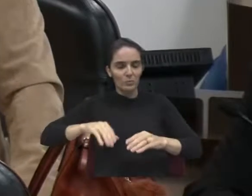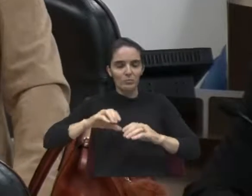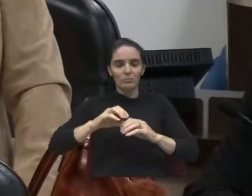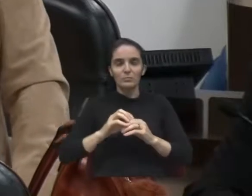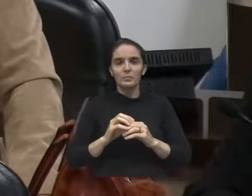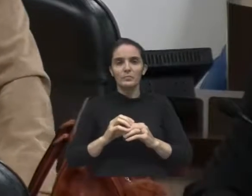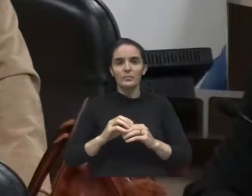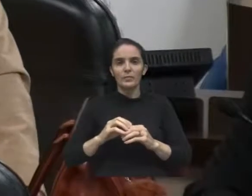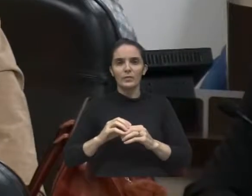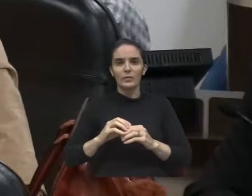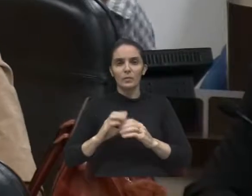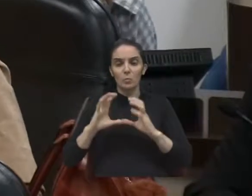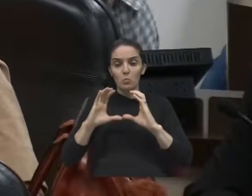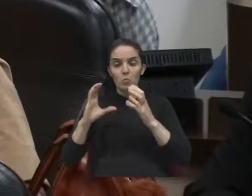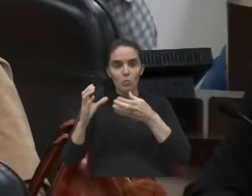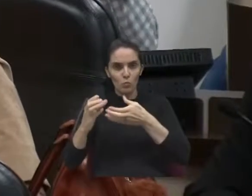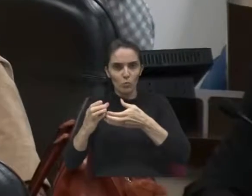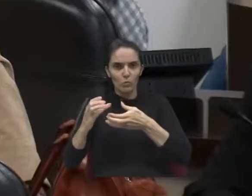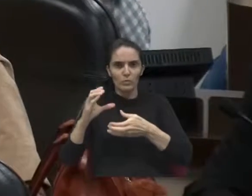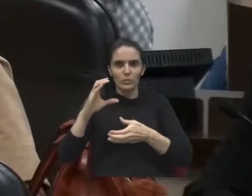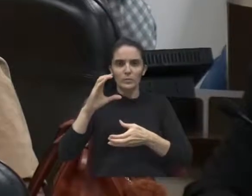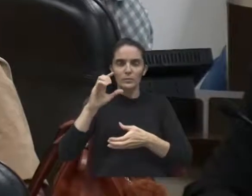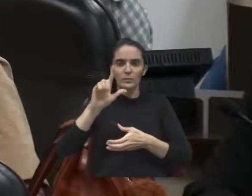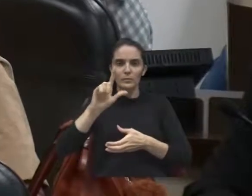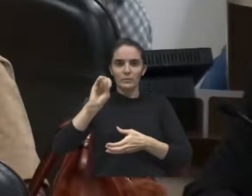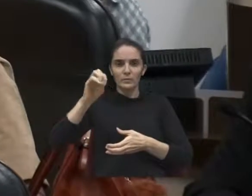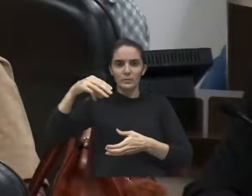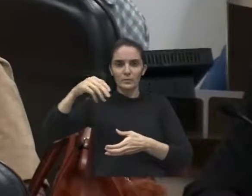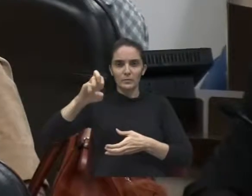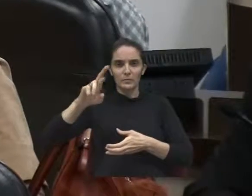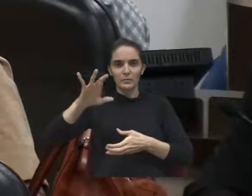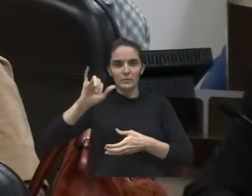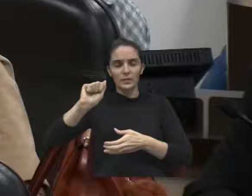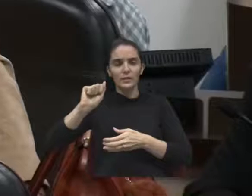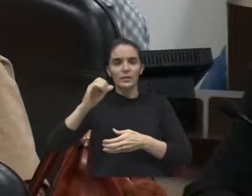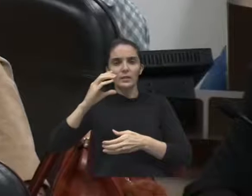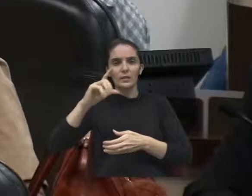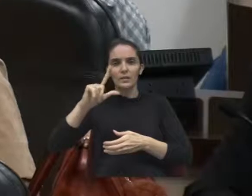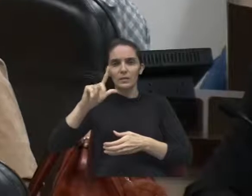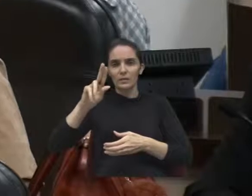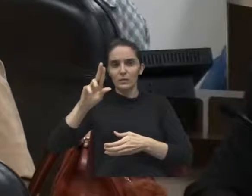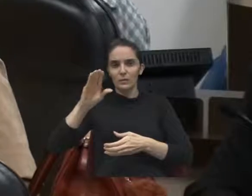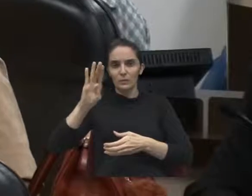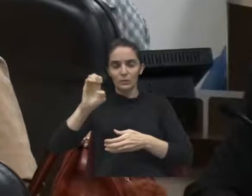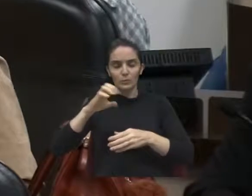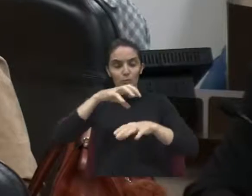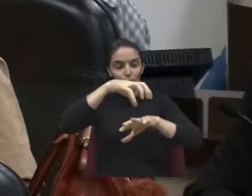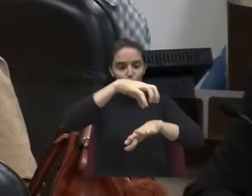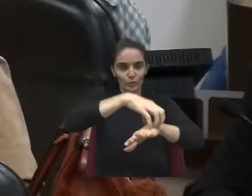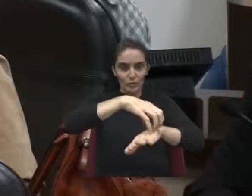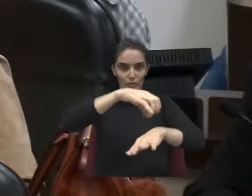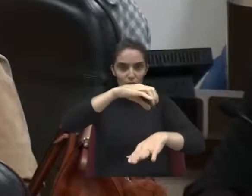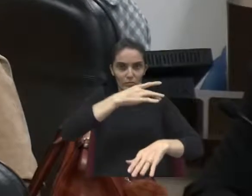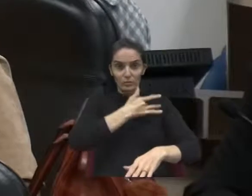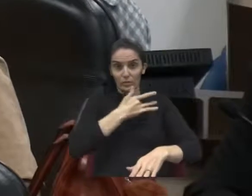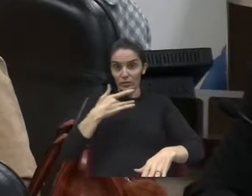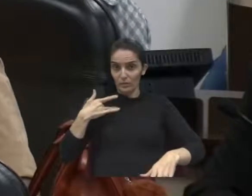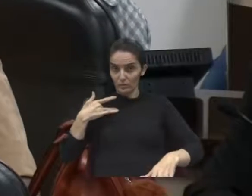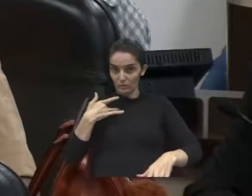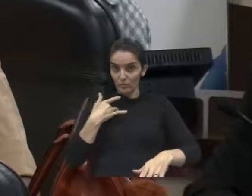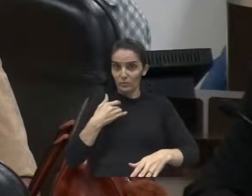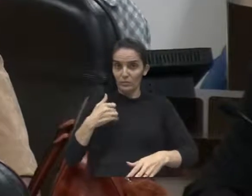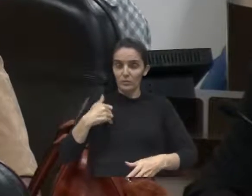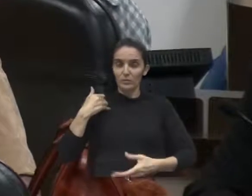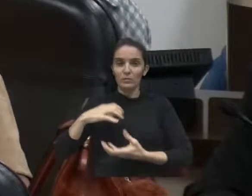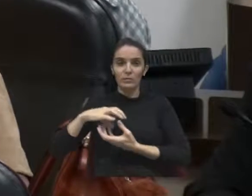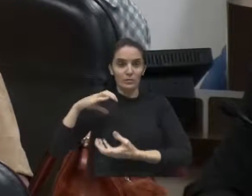vários projetos foram lançados na época, o Centro de Saúde do Idoso foi colocado na minha gestão, e a gente